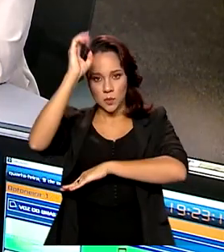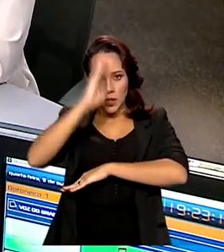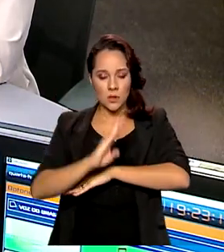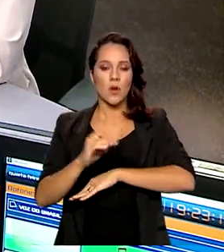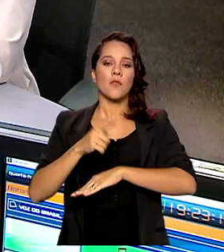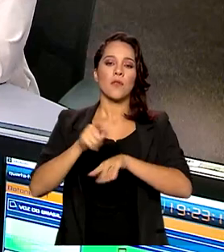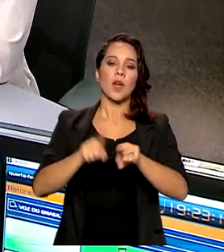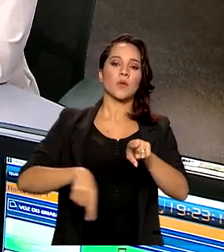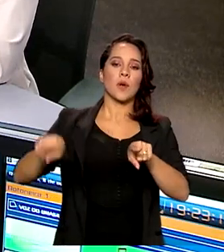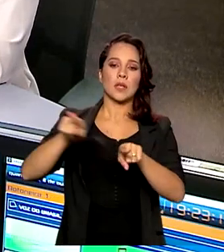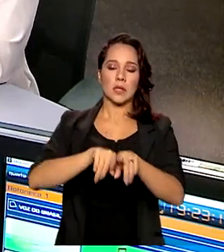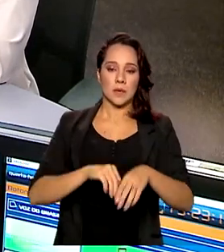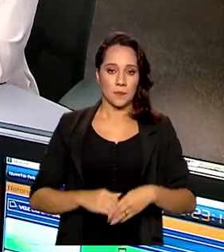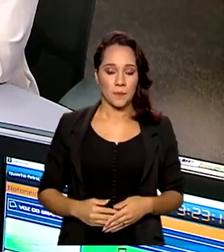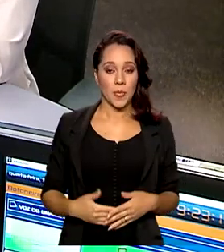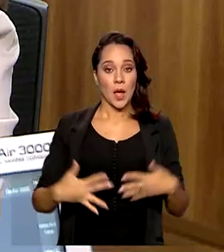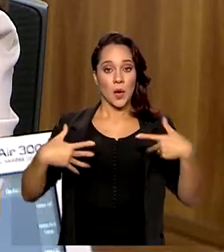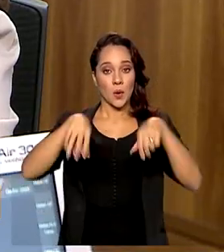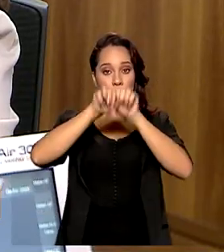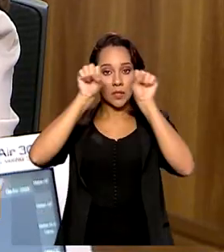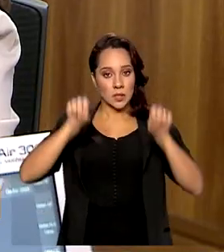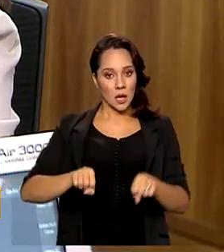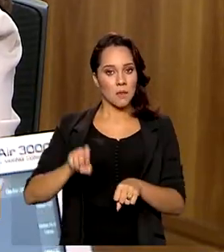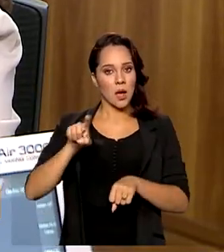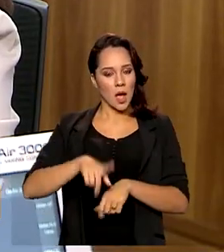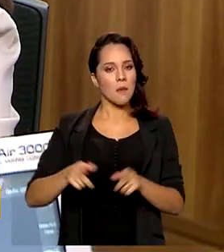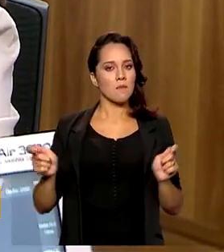foi atualizado. Por meio do sistema,